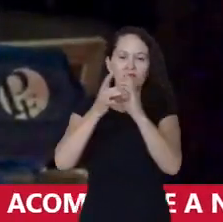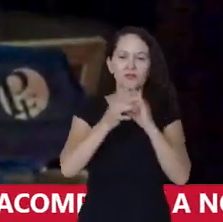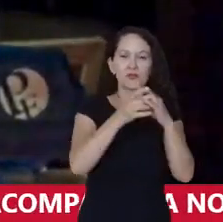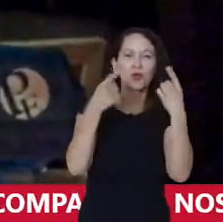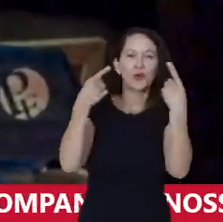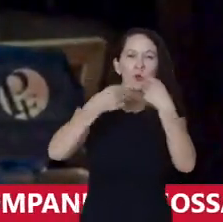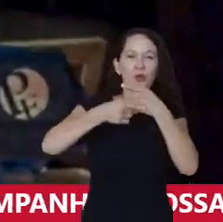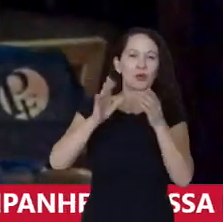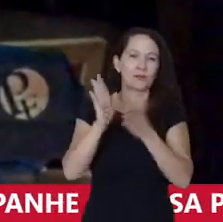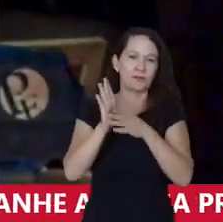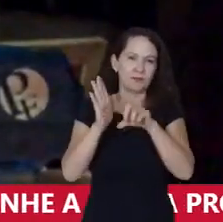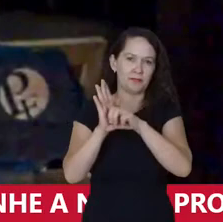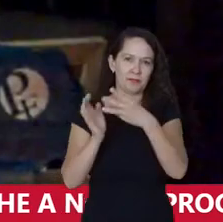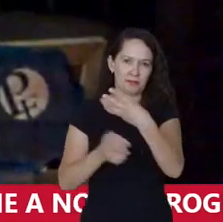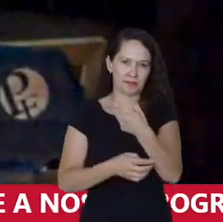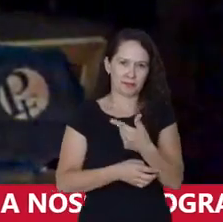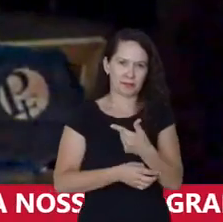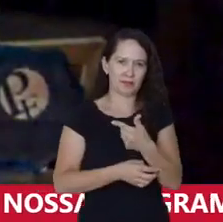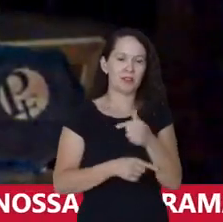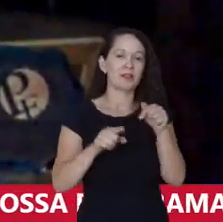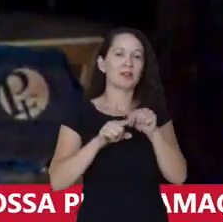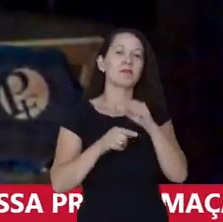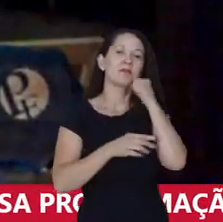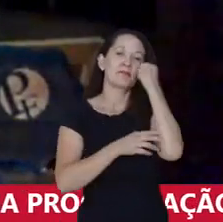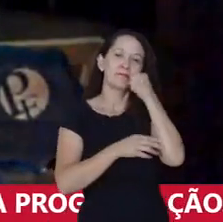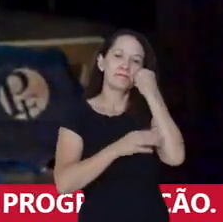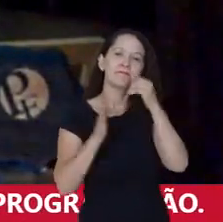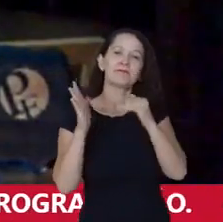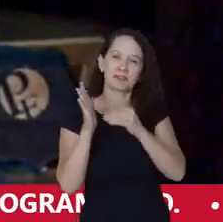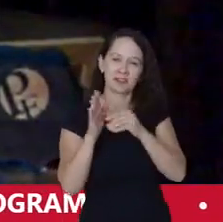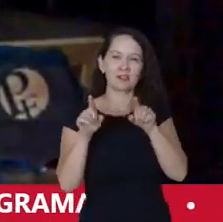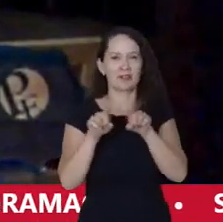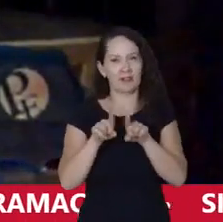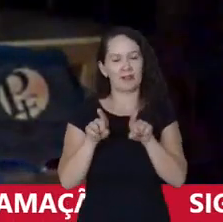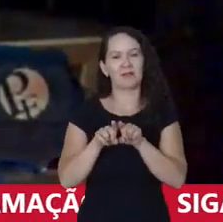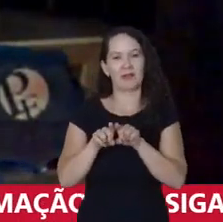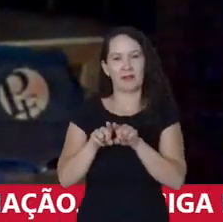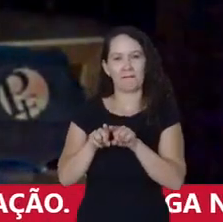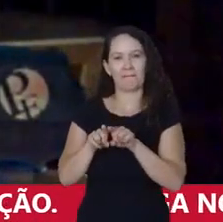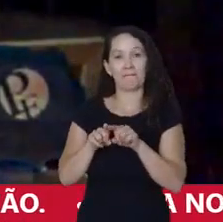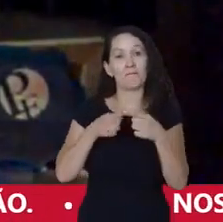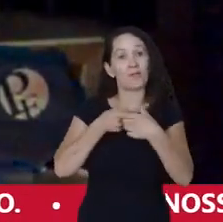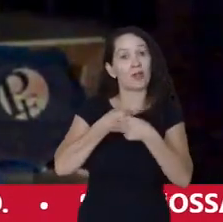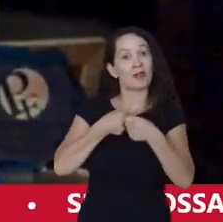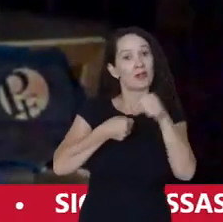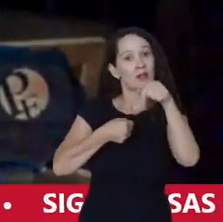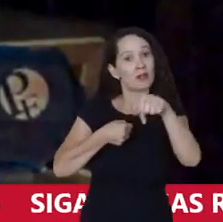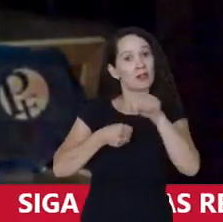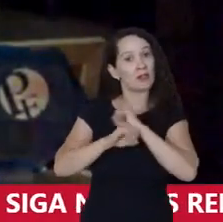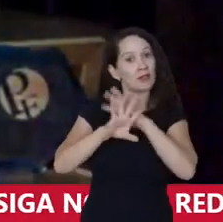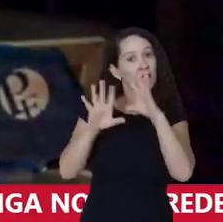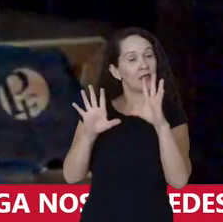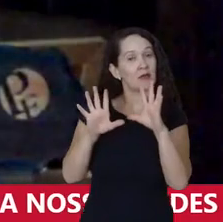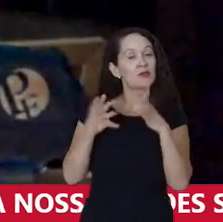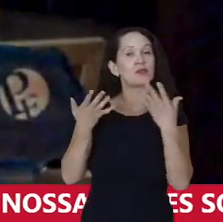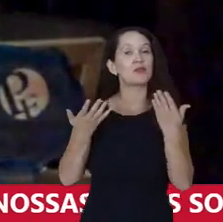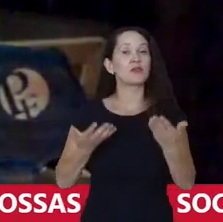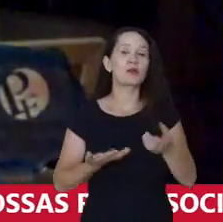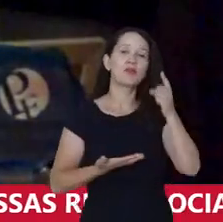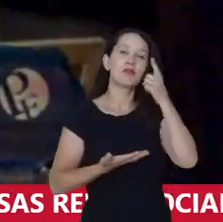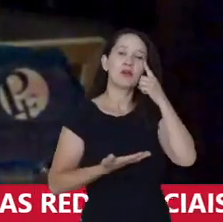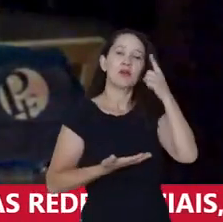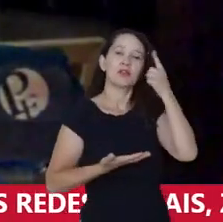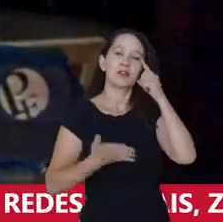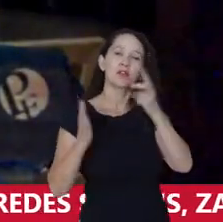PEC 32, obviamente lá no Senado também. Né, destacar aqui as iniciativas